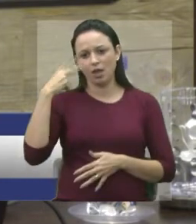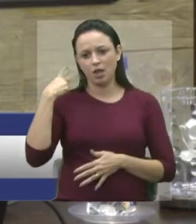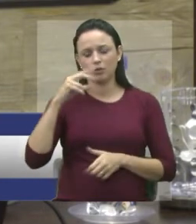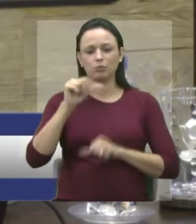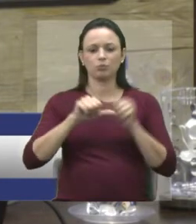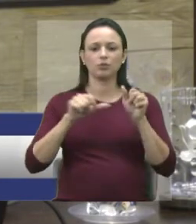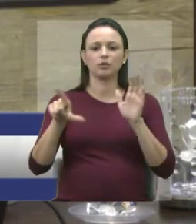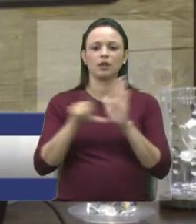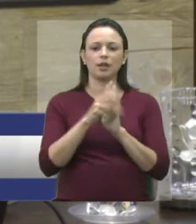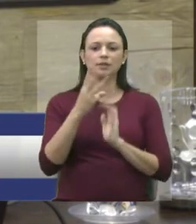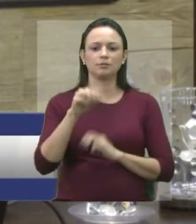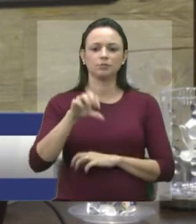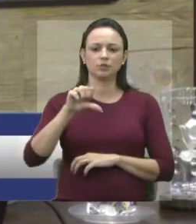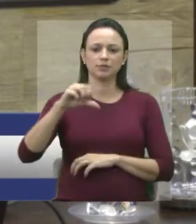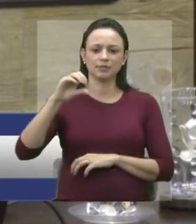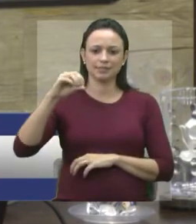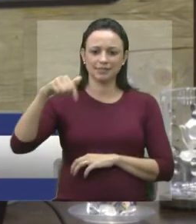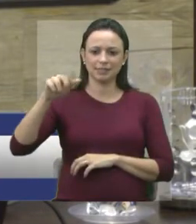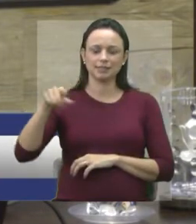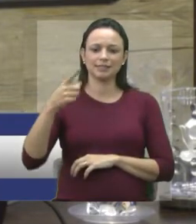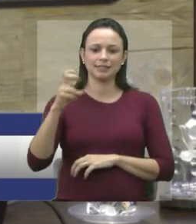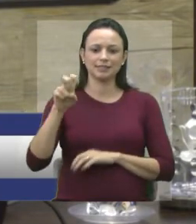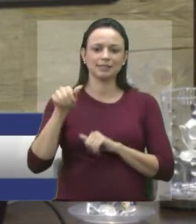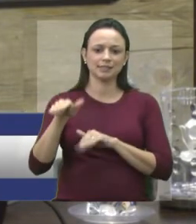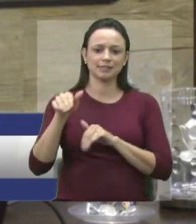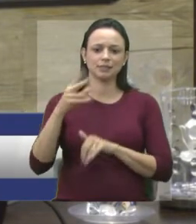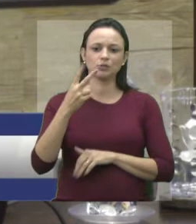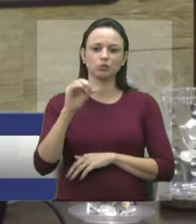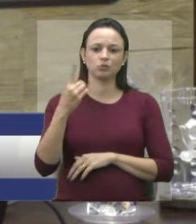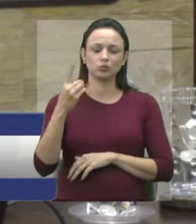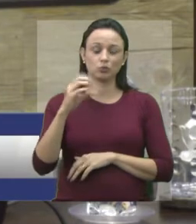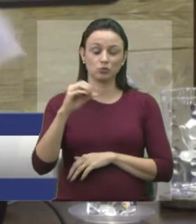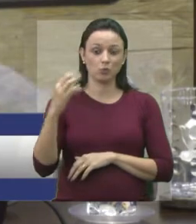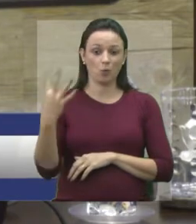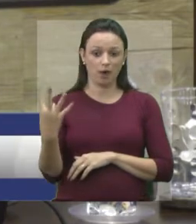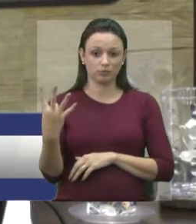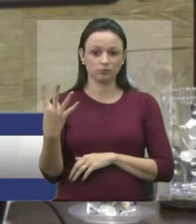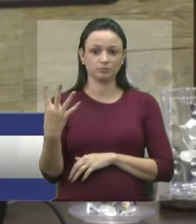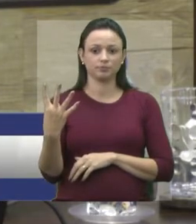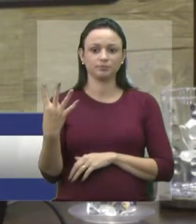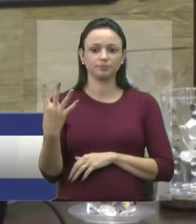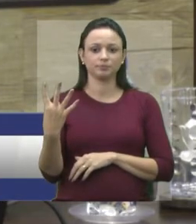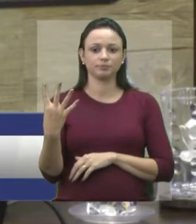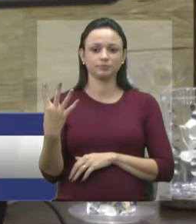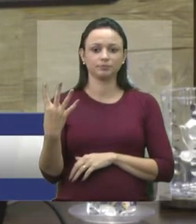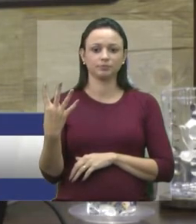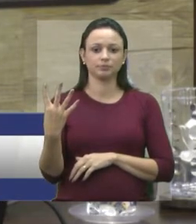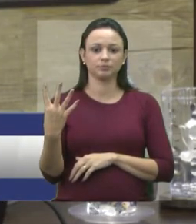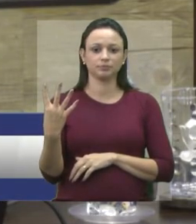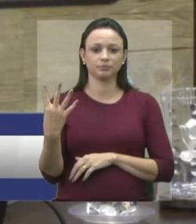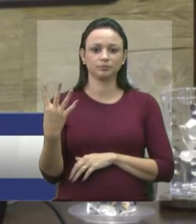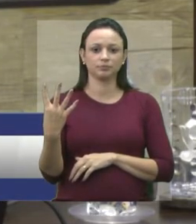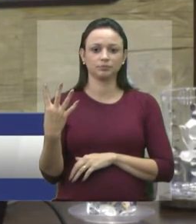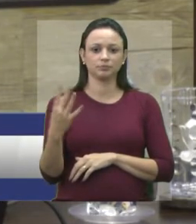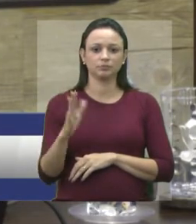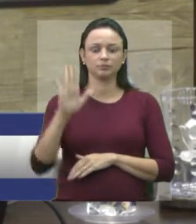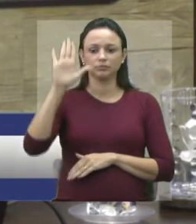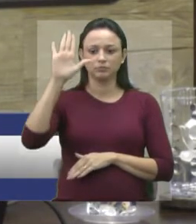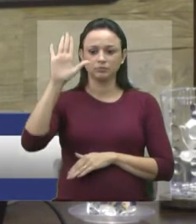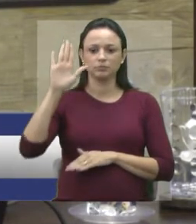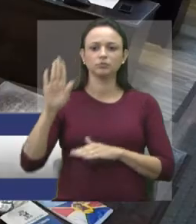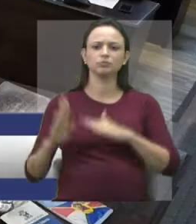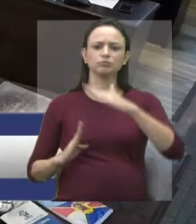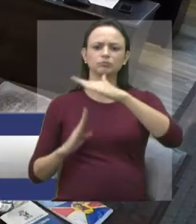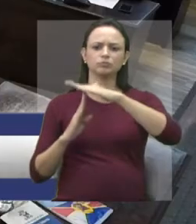número 3.907, de 15 de setembro de 2004. Senhor presidente, questão de ordem.